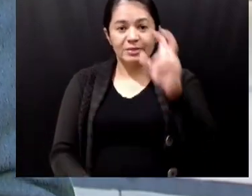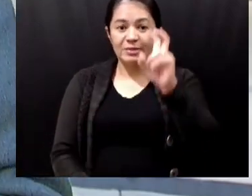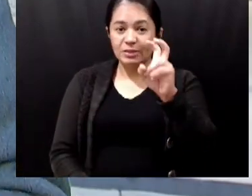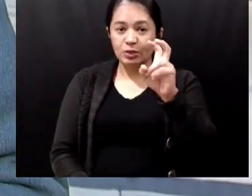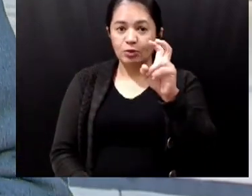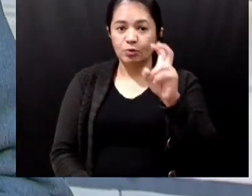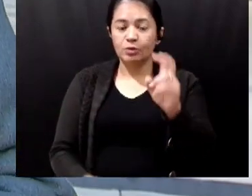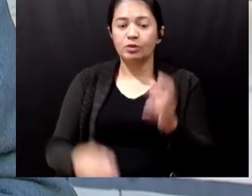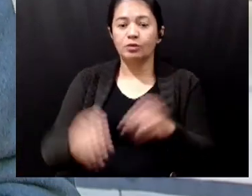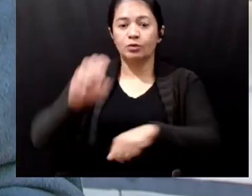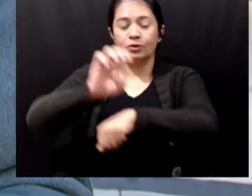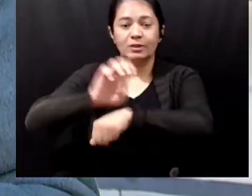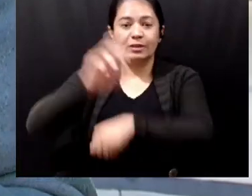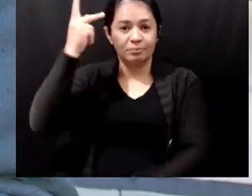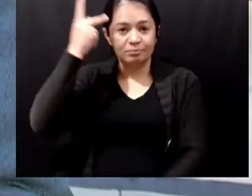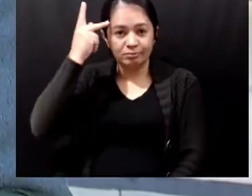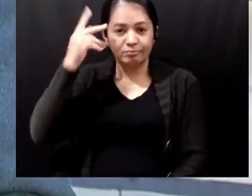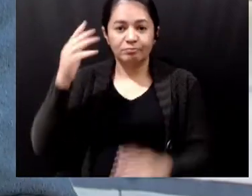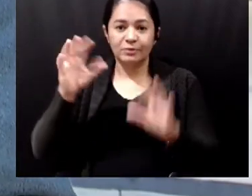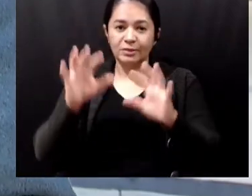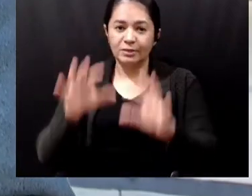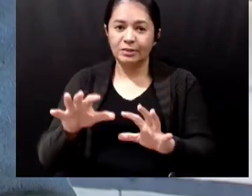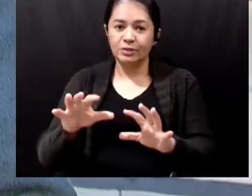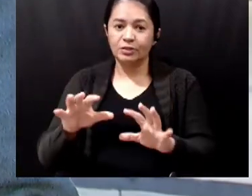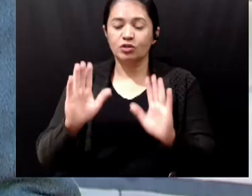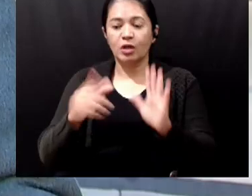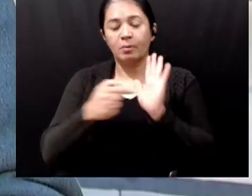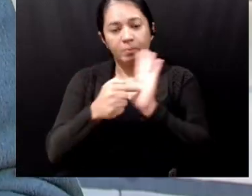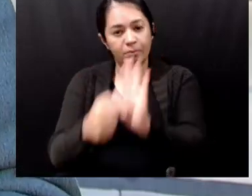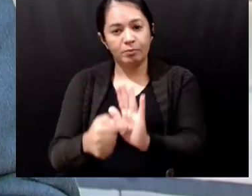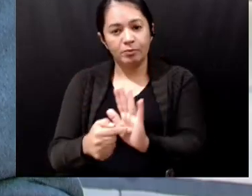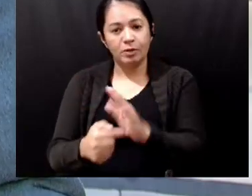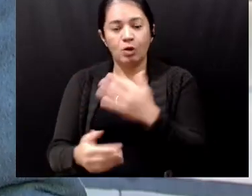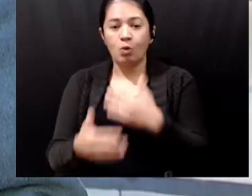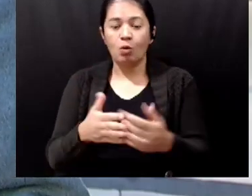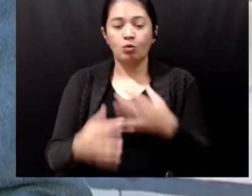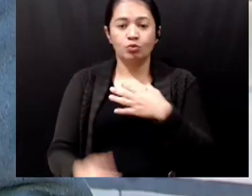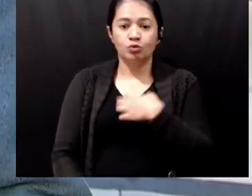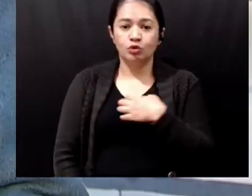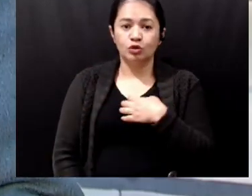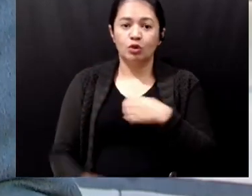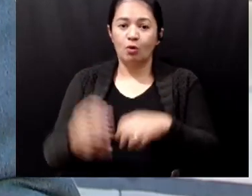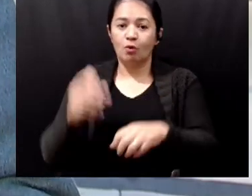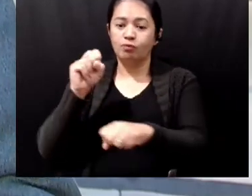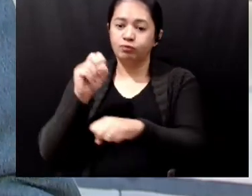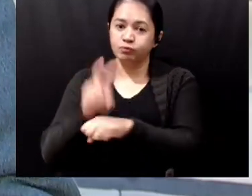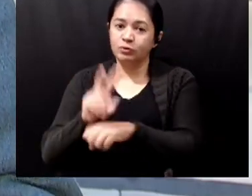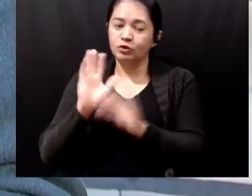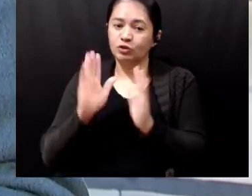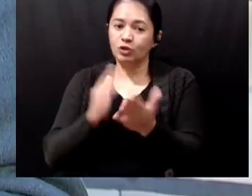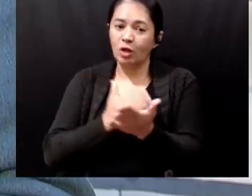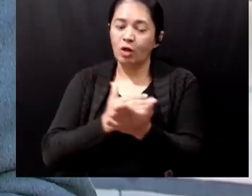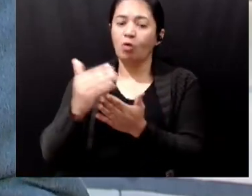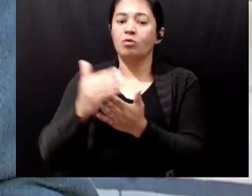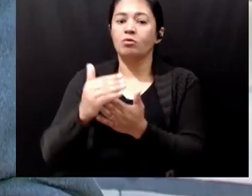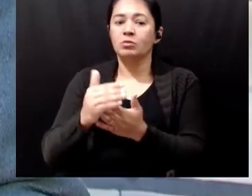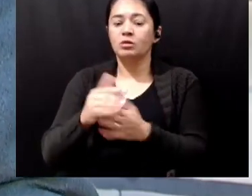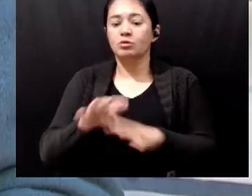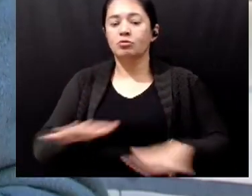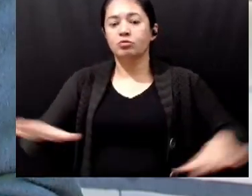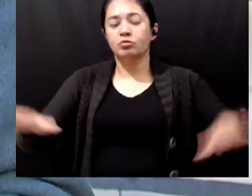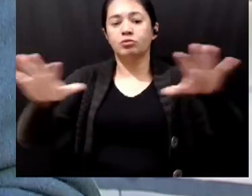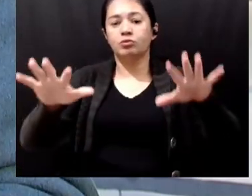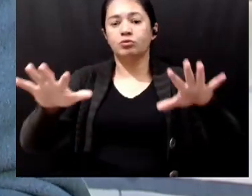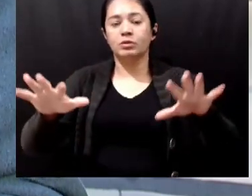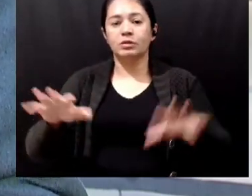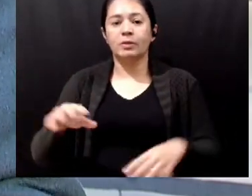Paulo. Então isso evidencia que de alguma forma o vírus foi introduzido e houve circulação aqui do vírus. Como o sarampo é uma